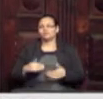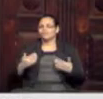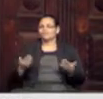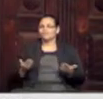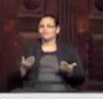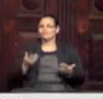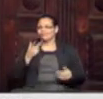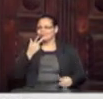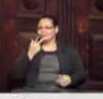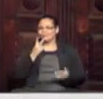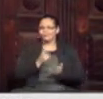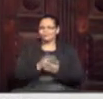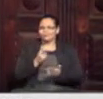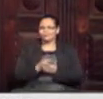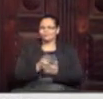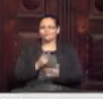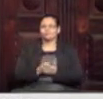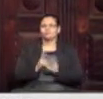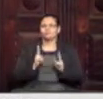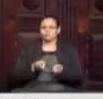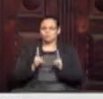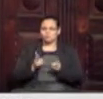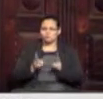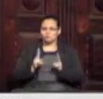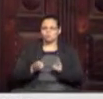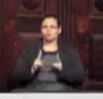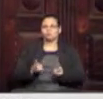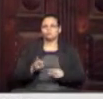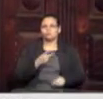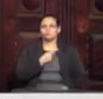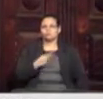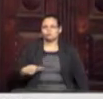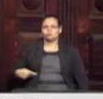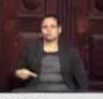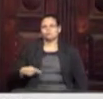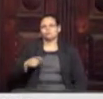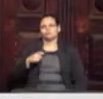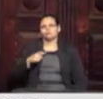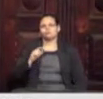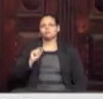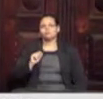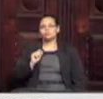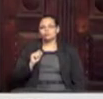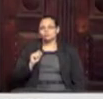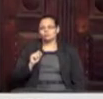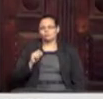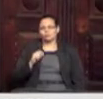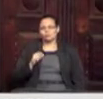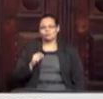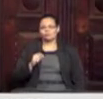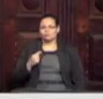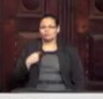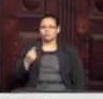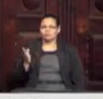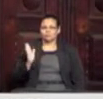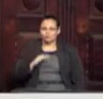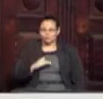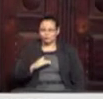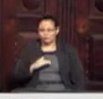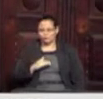falarei sempre senhora presidente daquilo que trago